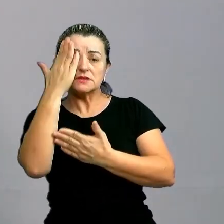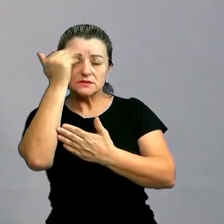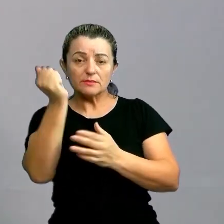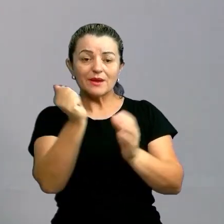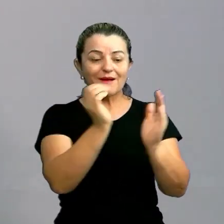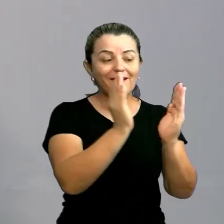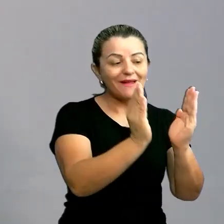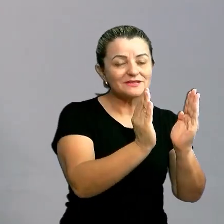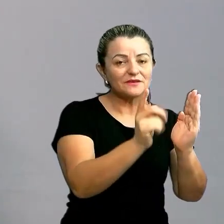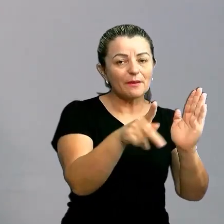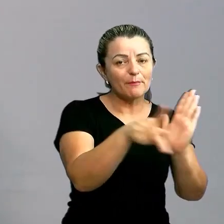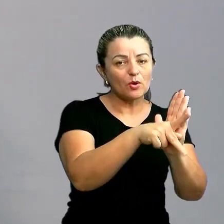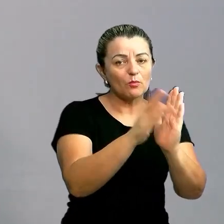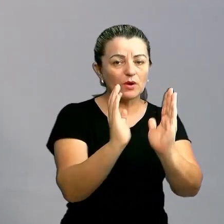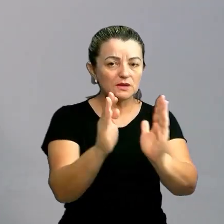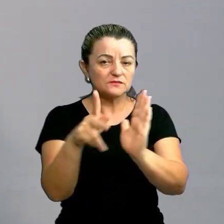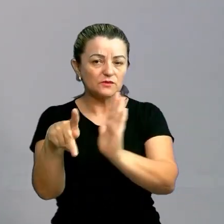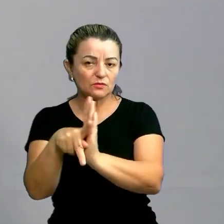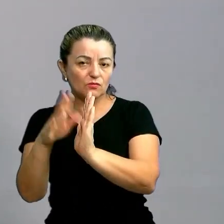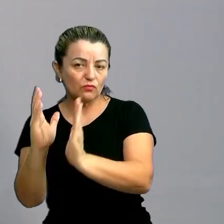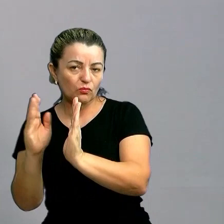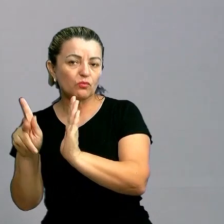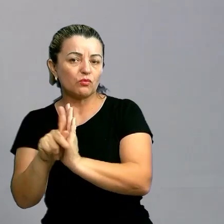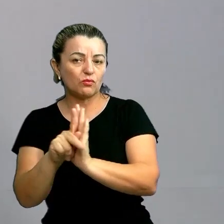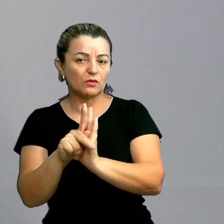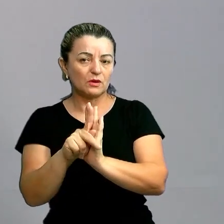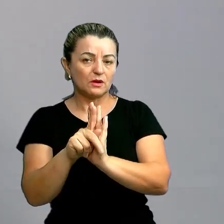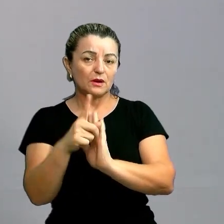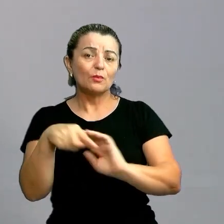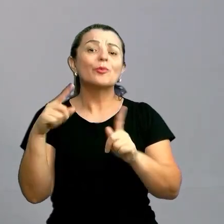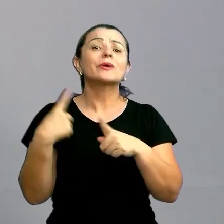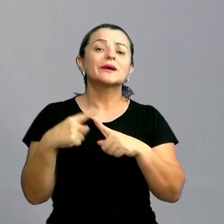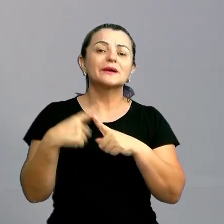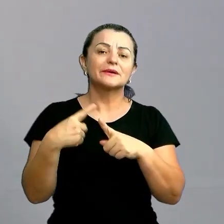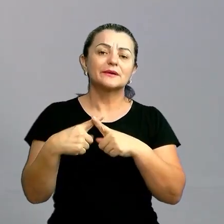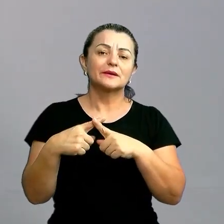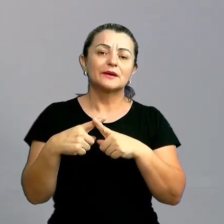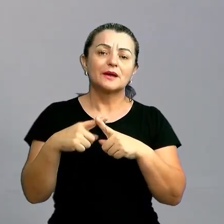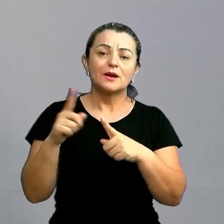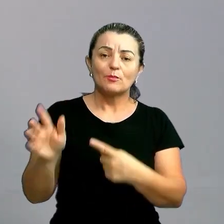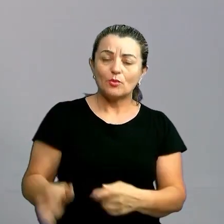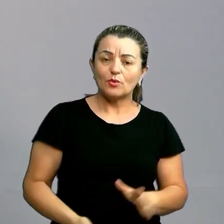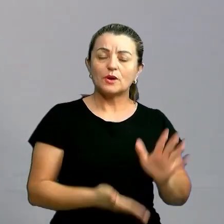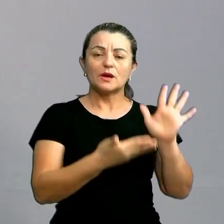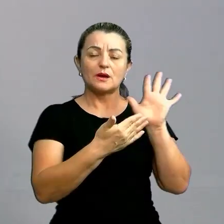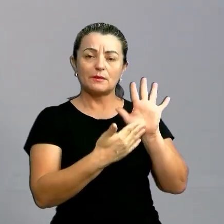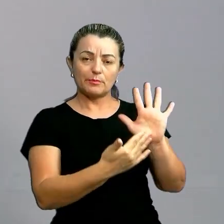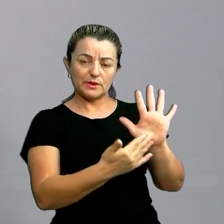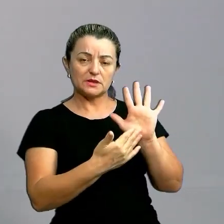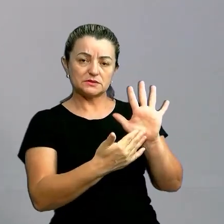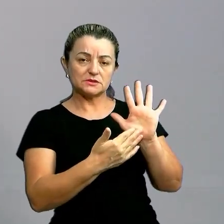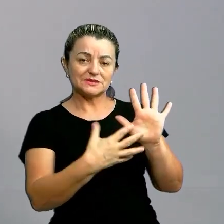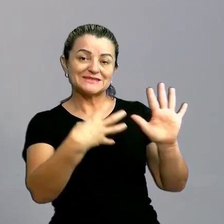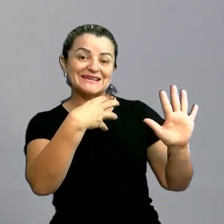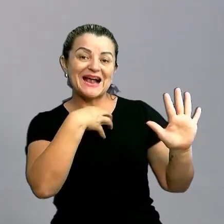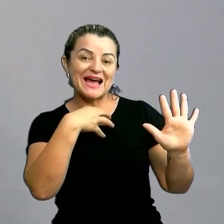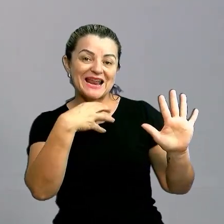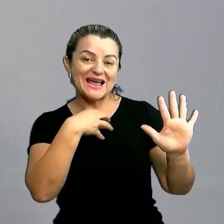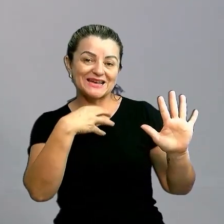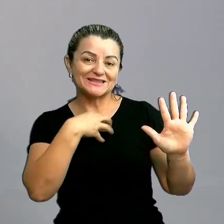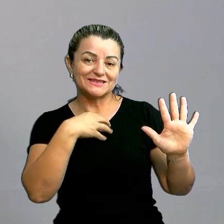das espécies existentes. Árvore filogenética. Mas por que mesmo? Porque leva em consideração as